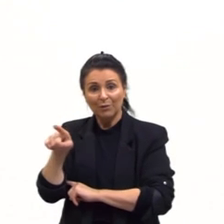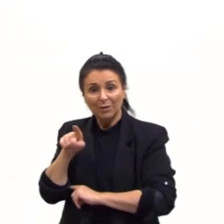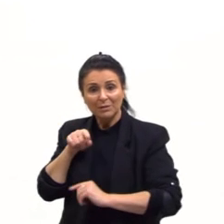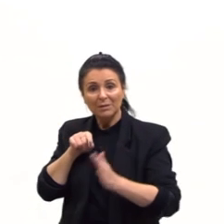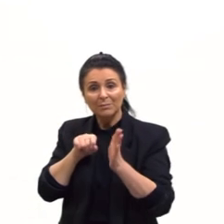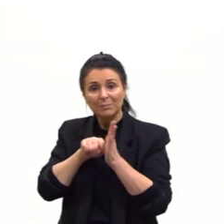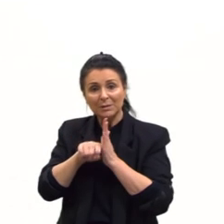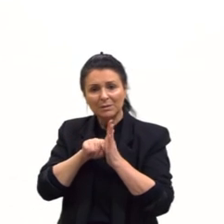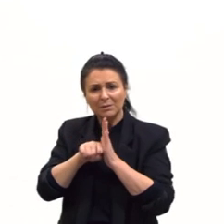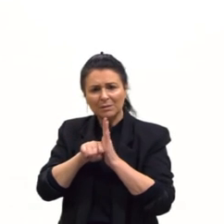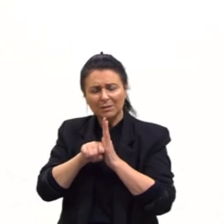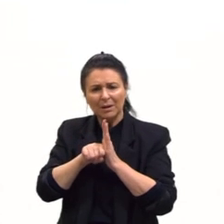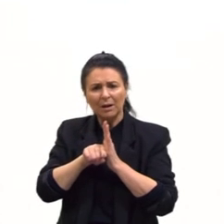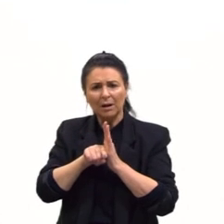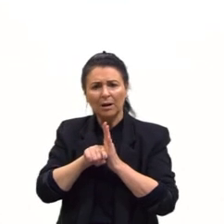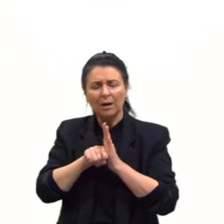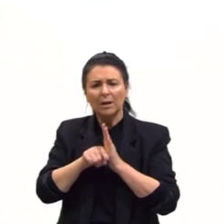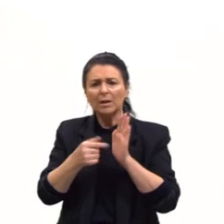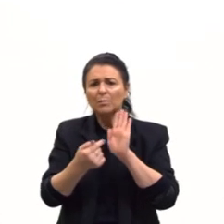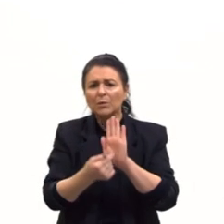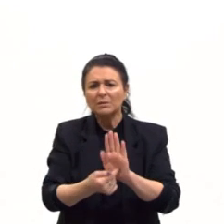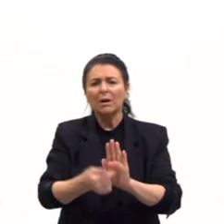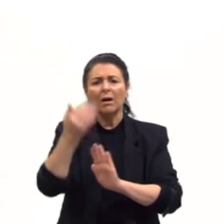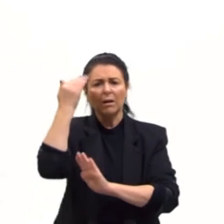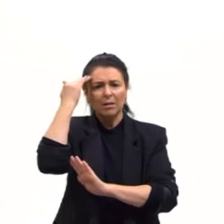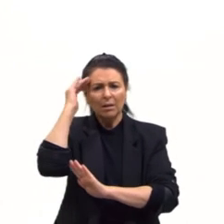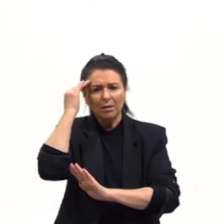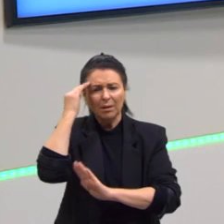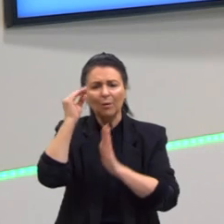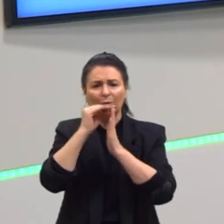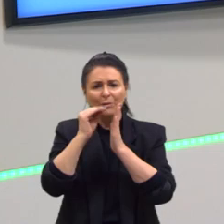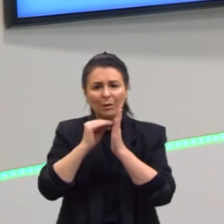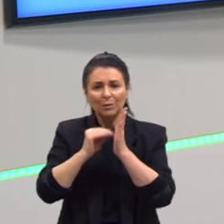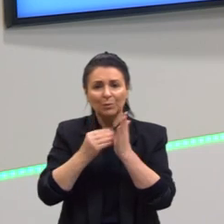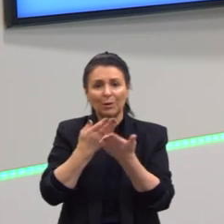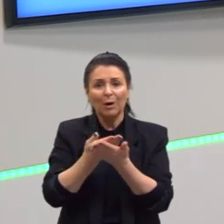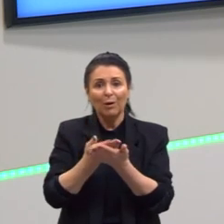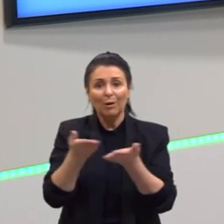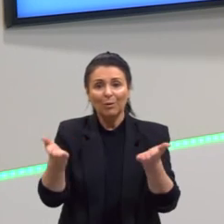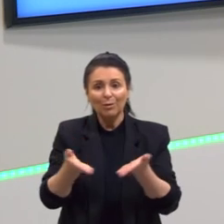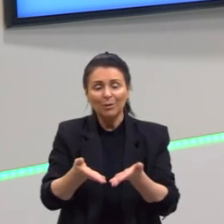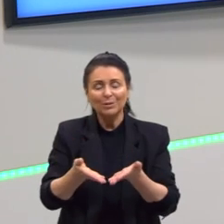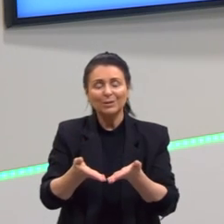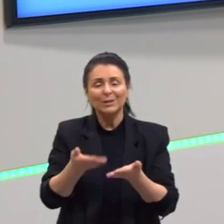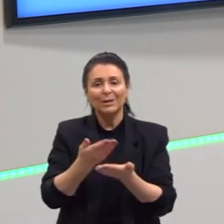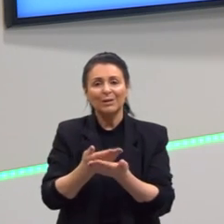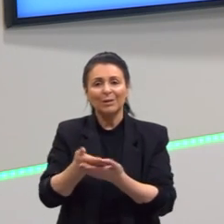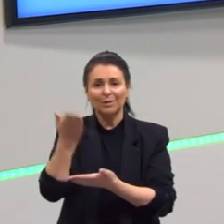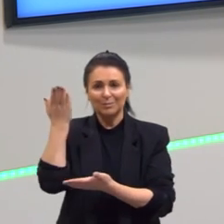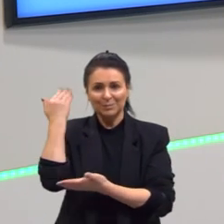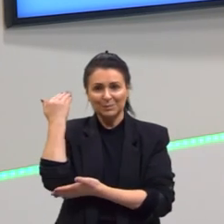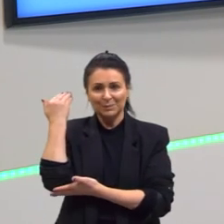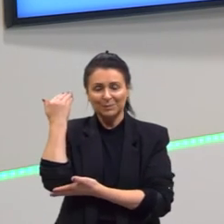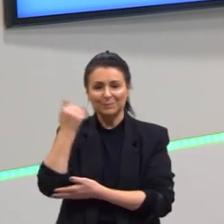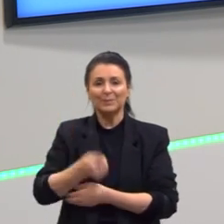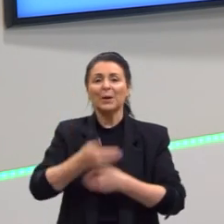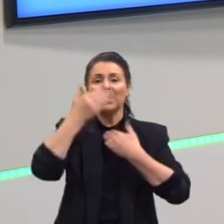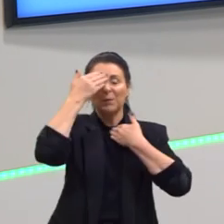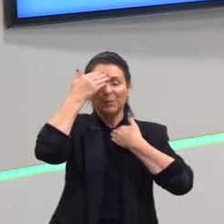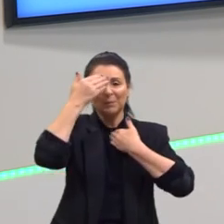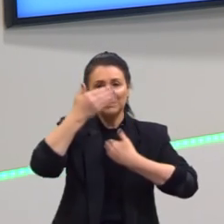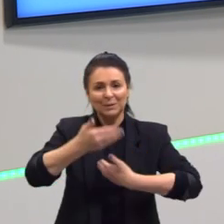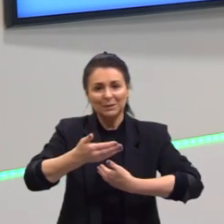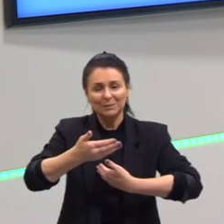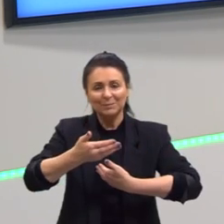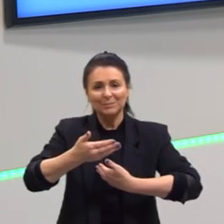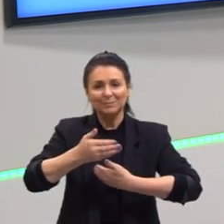verificar assim entenderam ou não o conteúdo da aula de hoje da aula passada Ok thank you for today obrigado